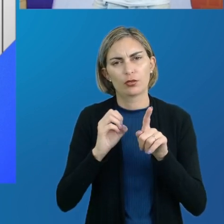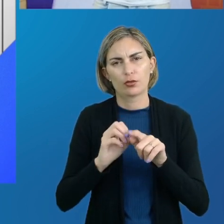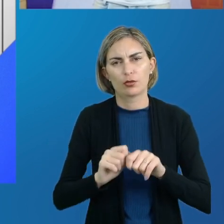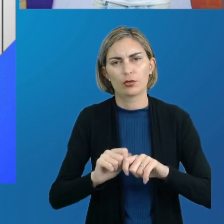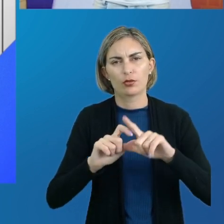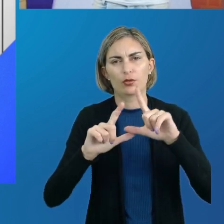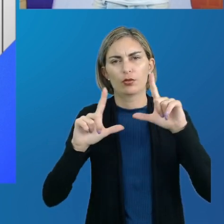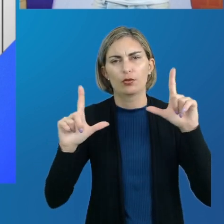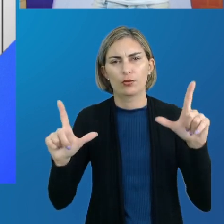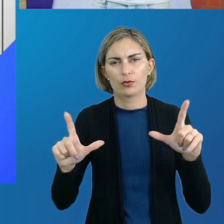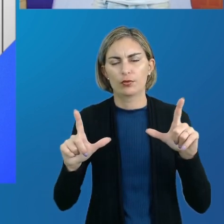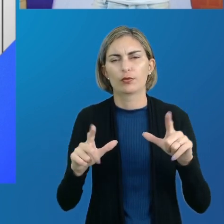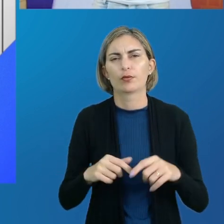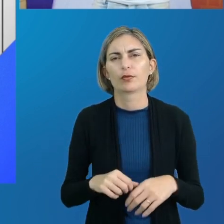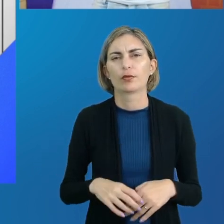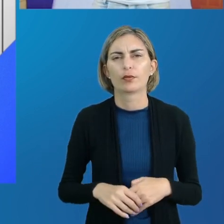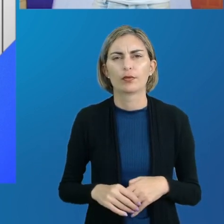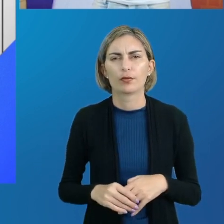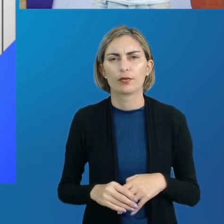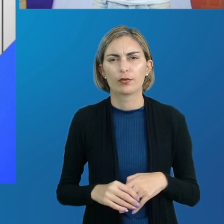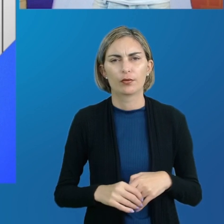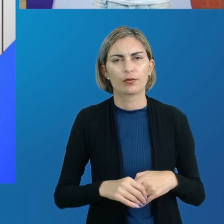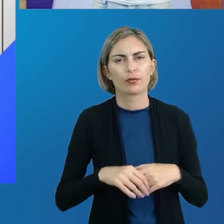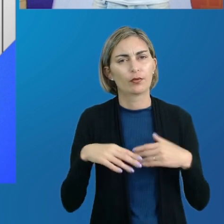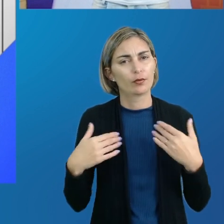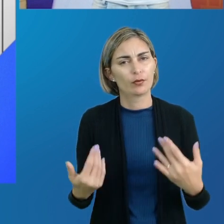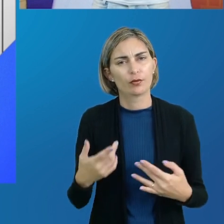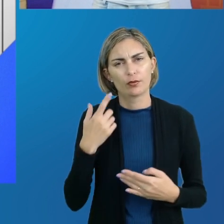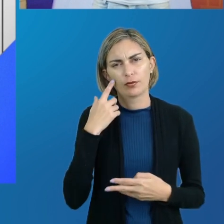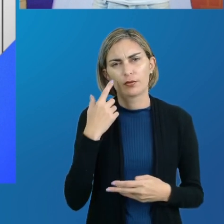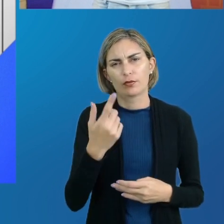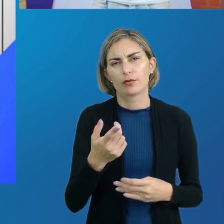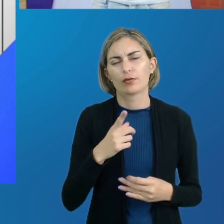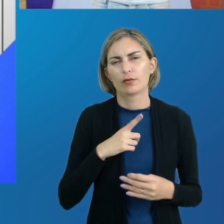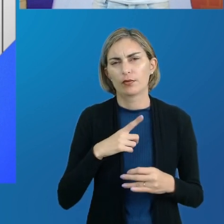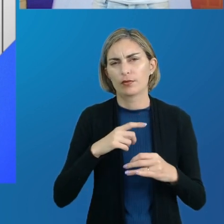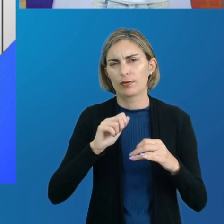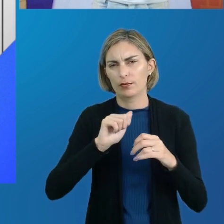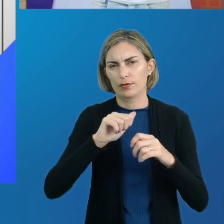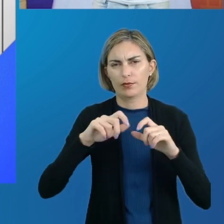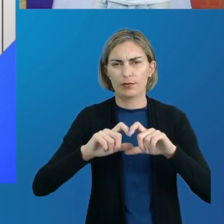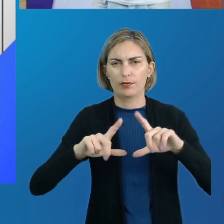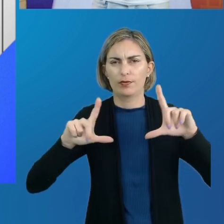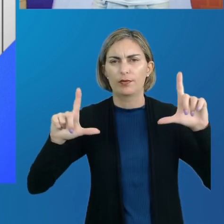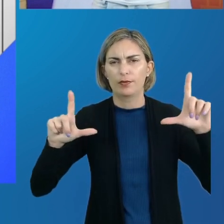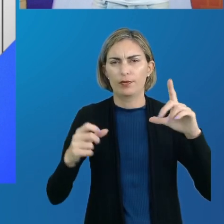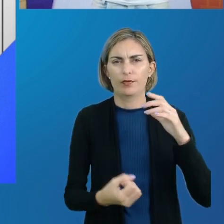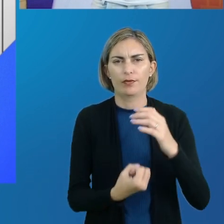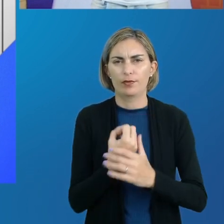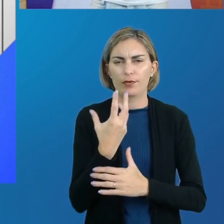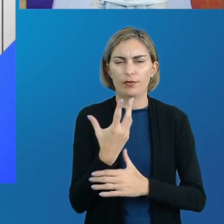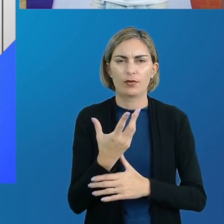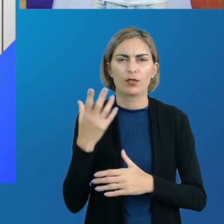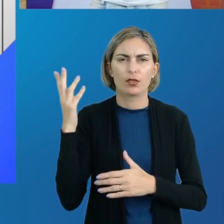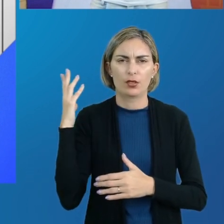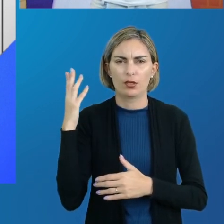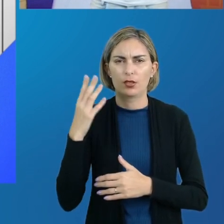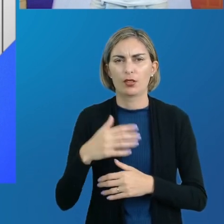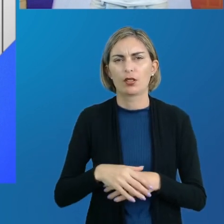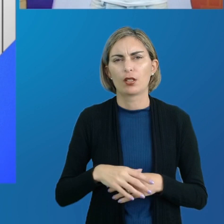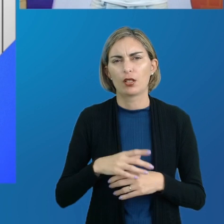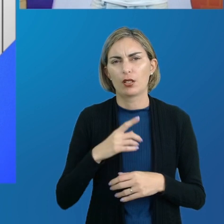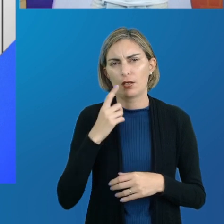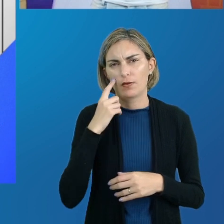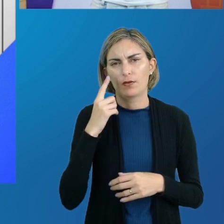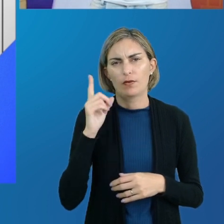é através dos plugins. Então, se você procura uma plataforma que ofereça simplicidade na criação, a melhor é o Wix, que vai ser a que eu vou